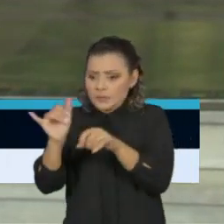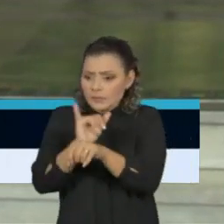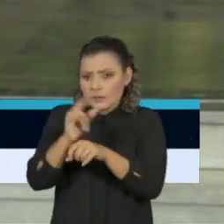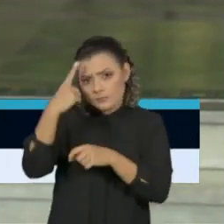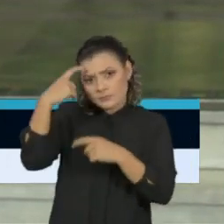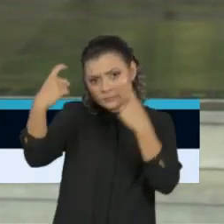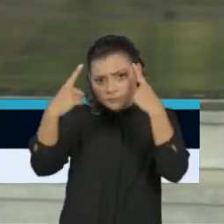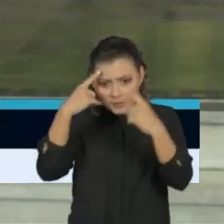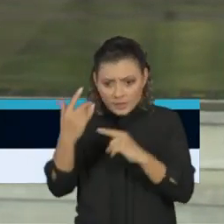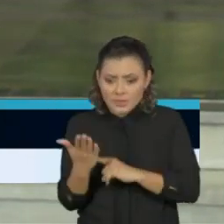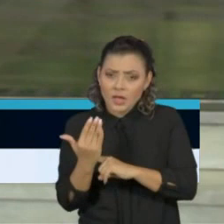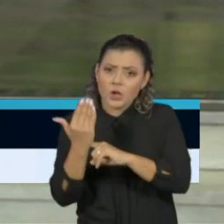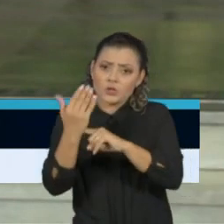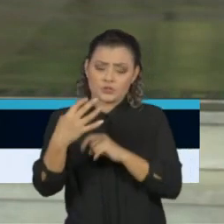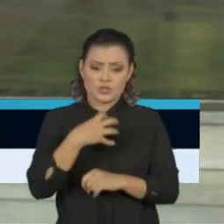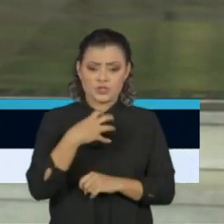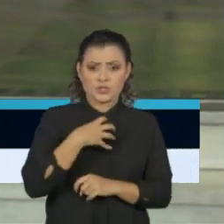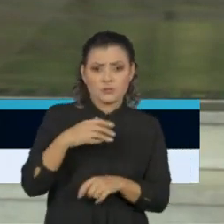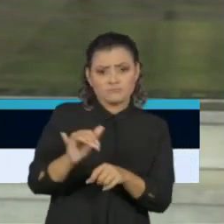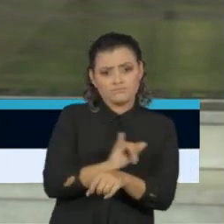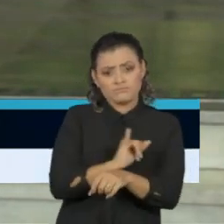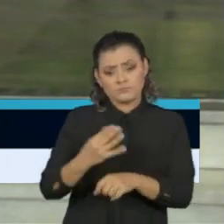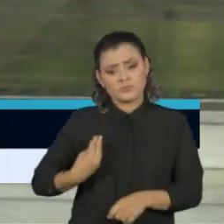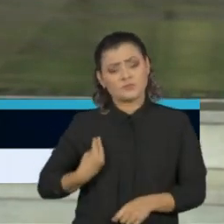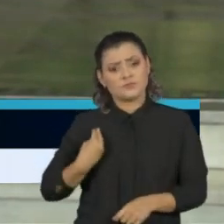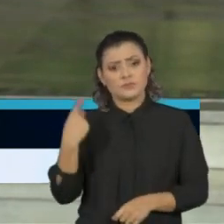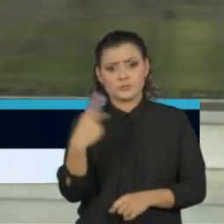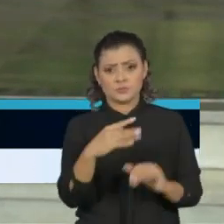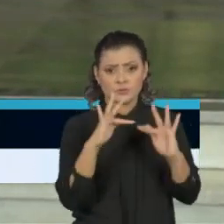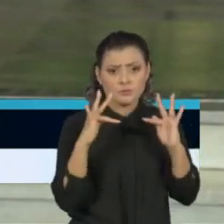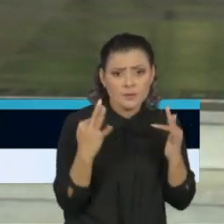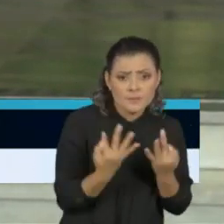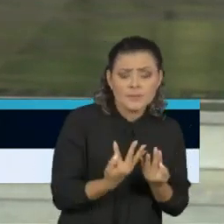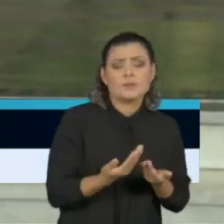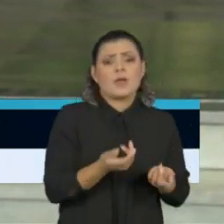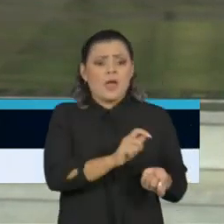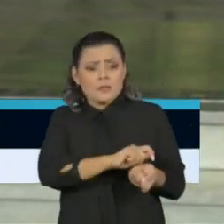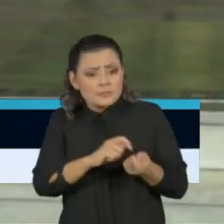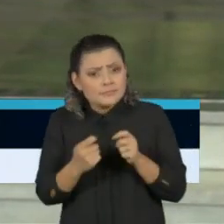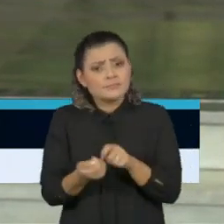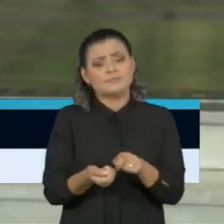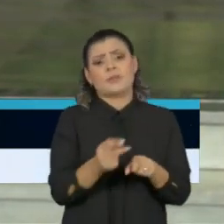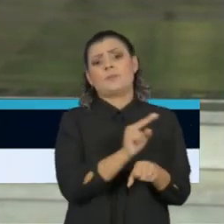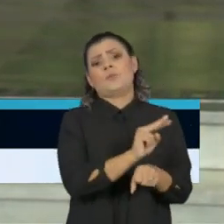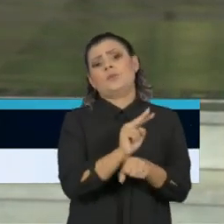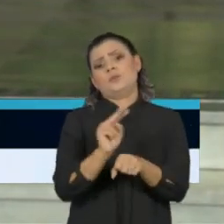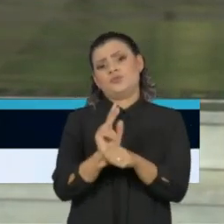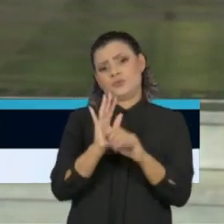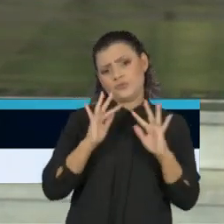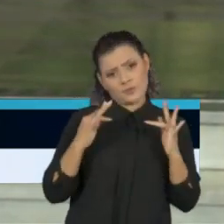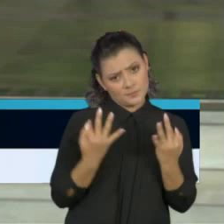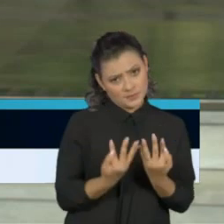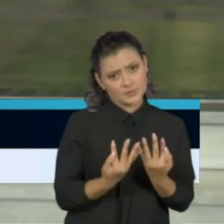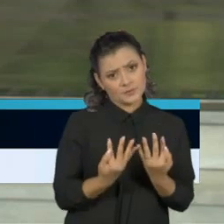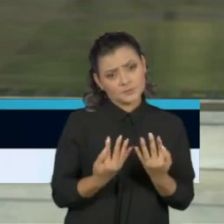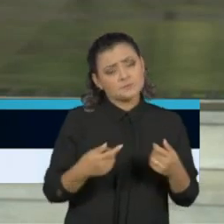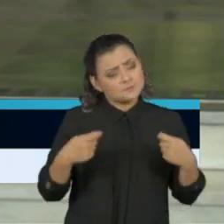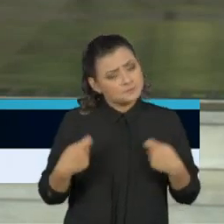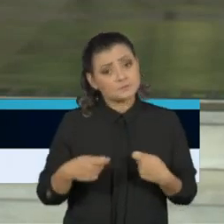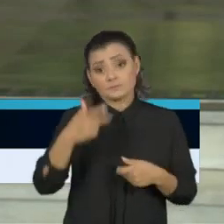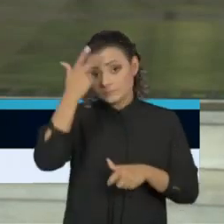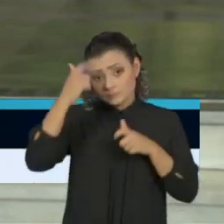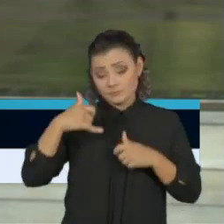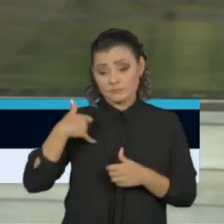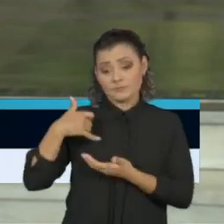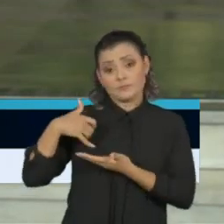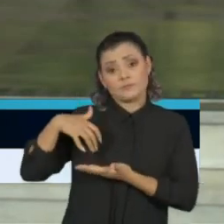outras formas de hábitos de vida com a sua família, para proteger os seus familiares, sobretudo aqueles que têm mais de